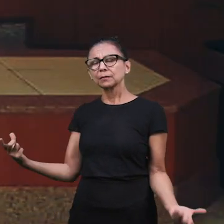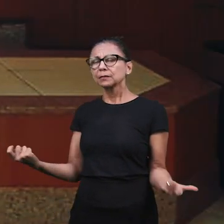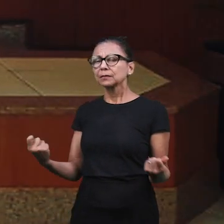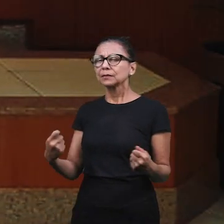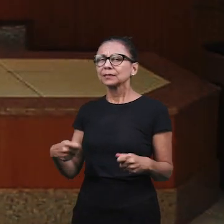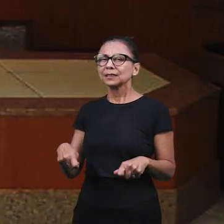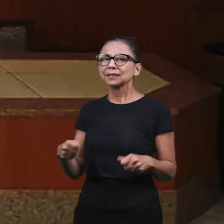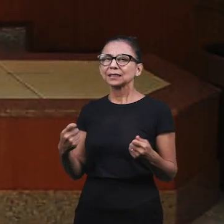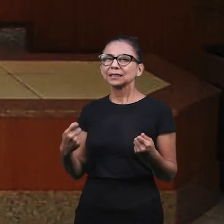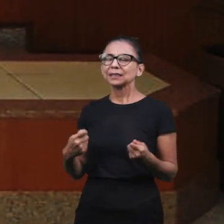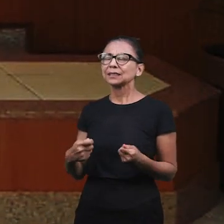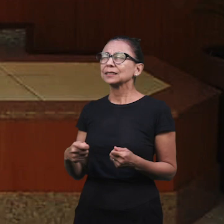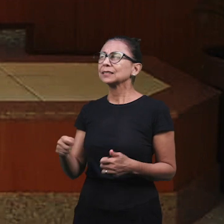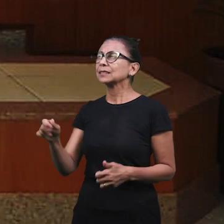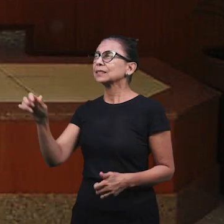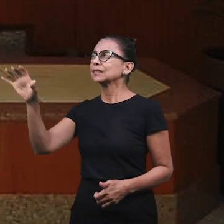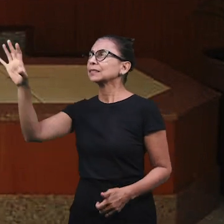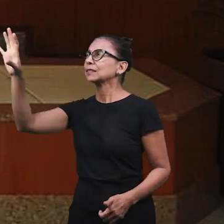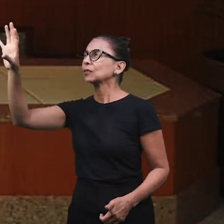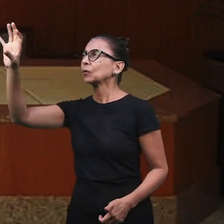De ti